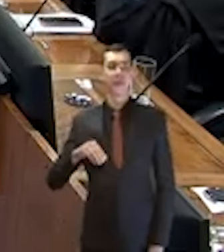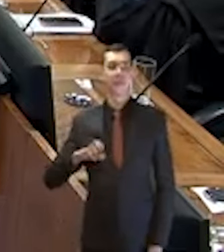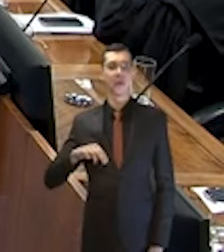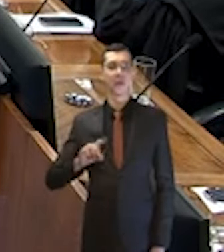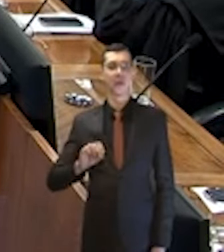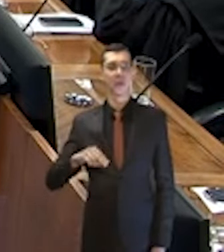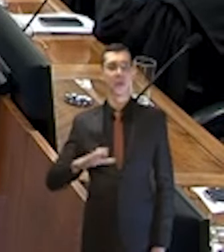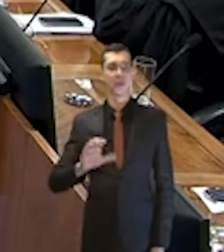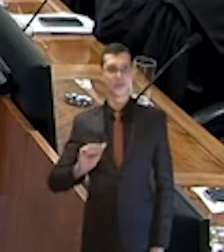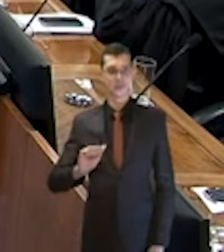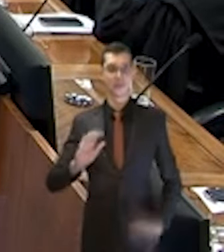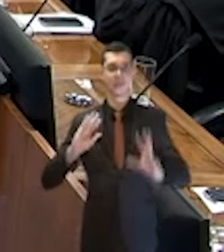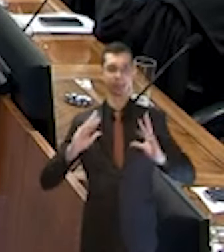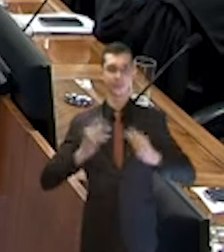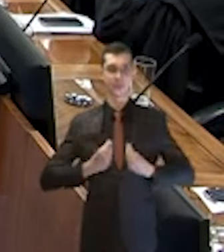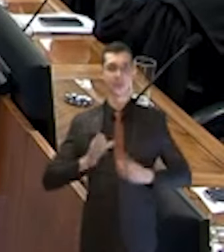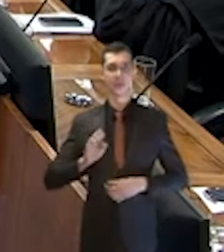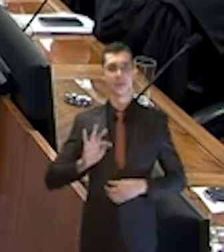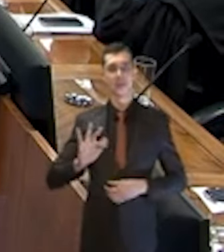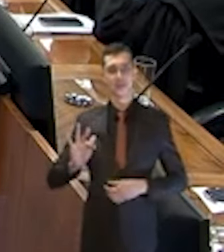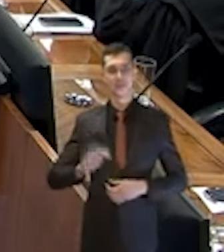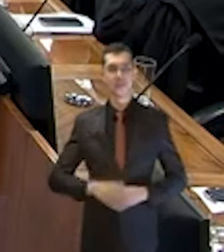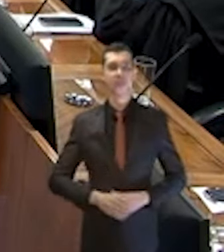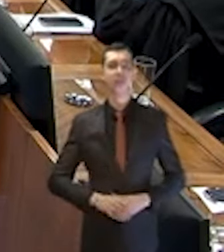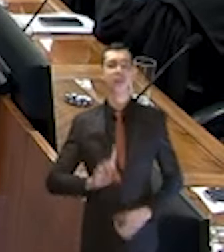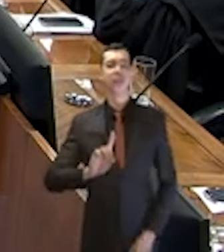Dias Toffoli.